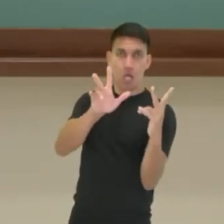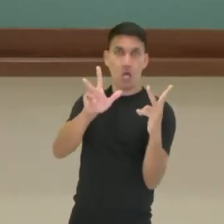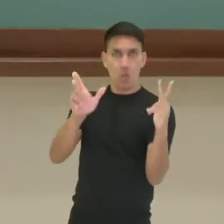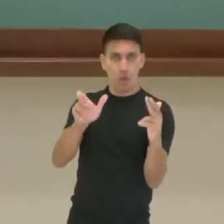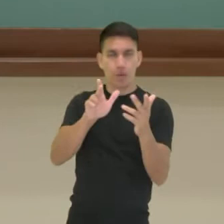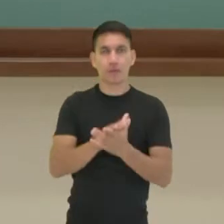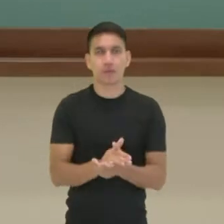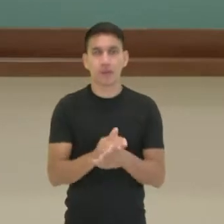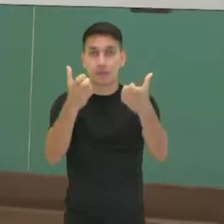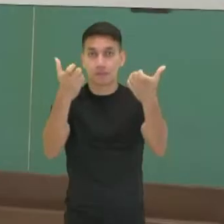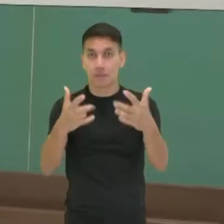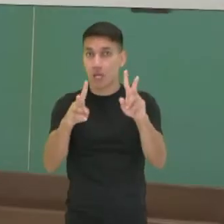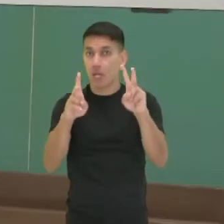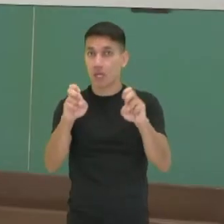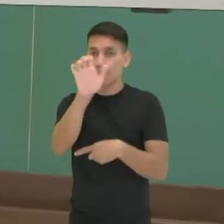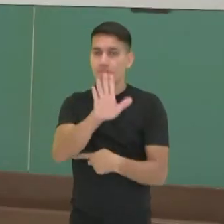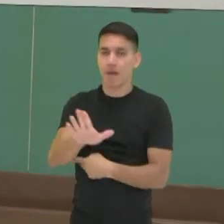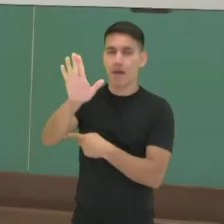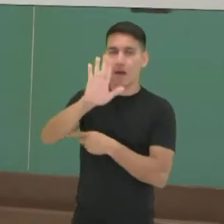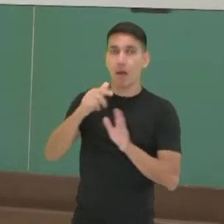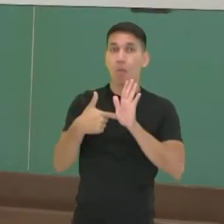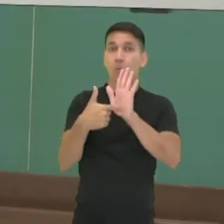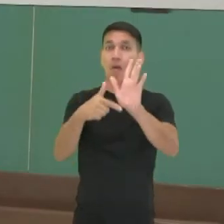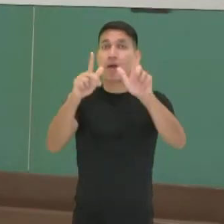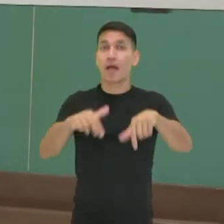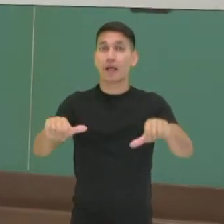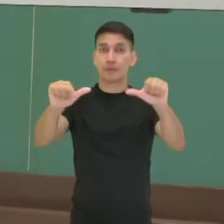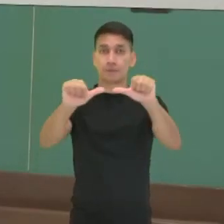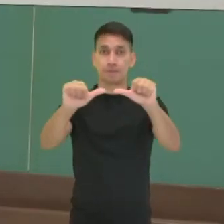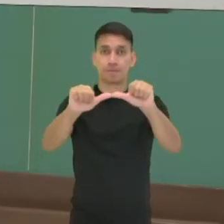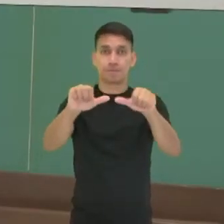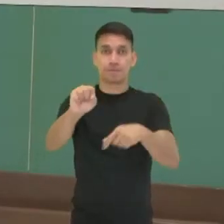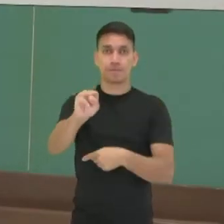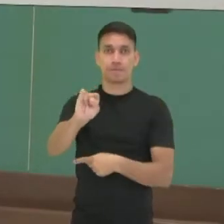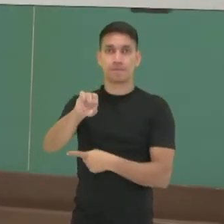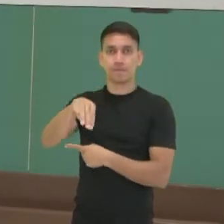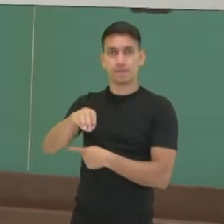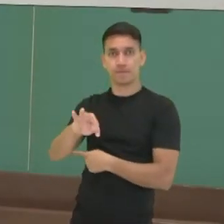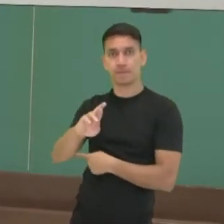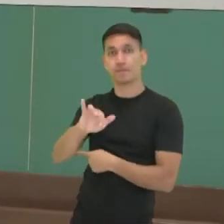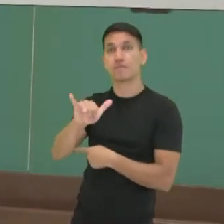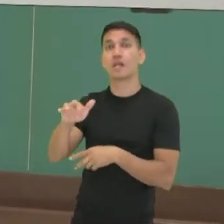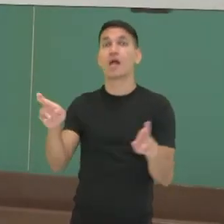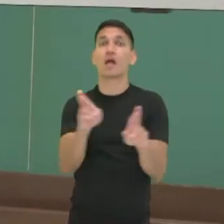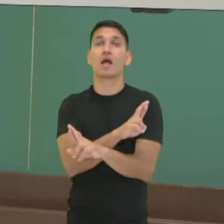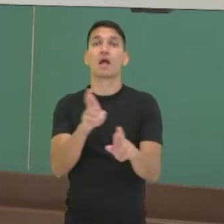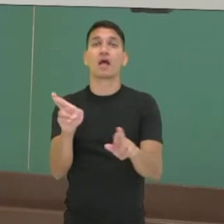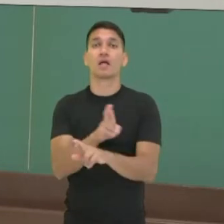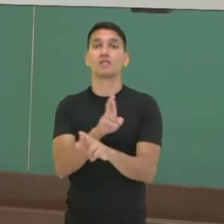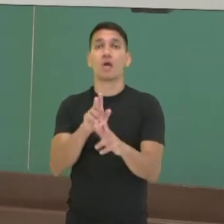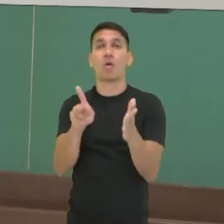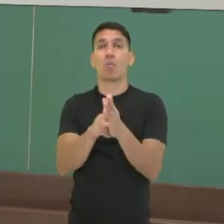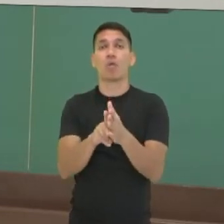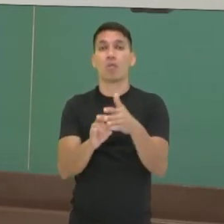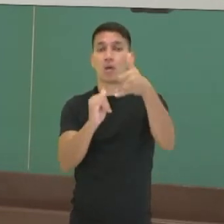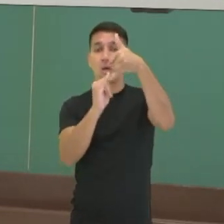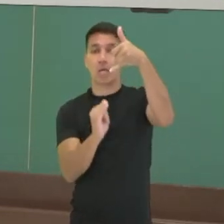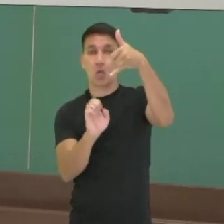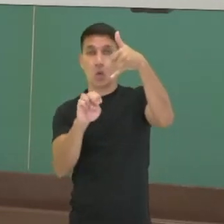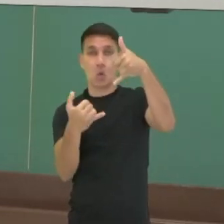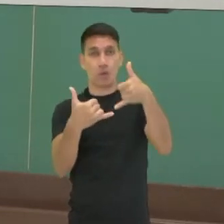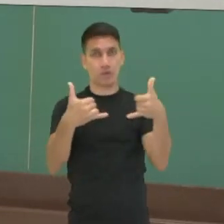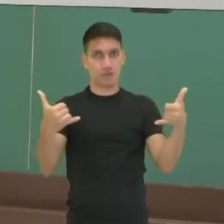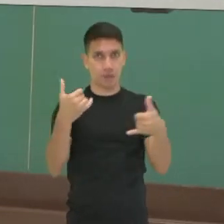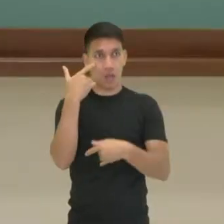Dizemos que essa figura apresenta simetria de relação em relação a um eixo. No